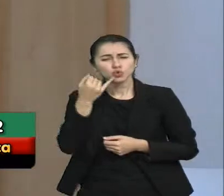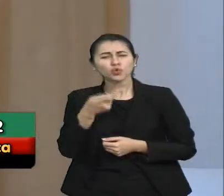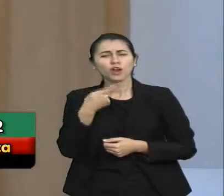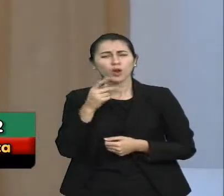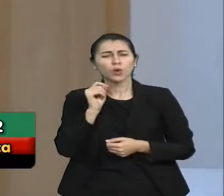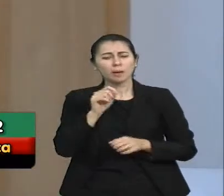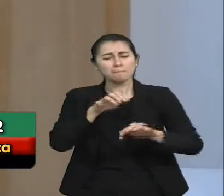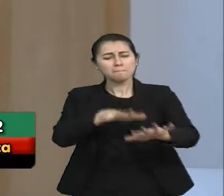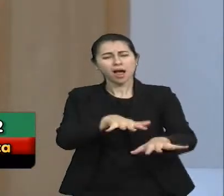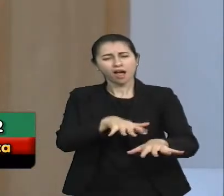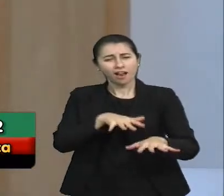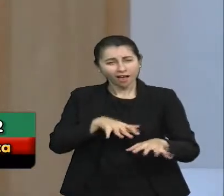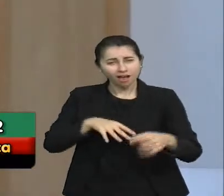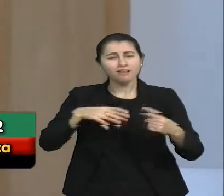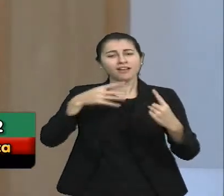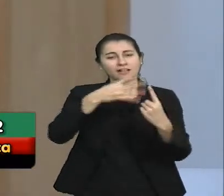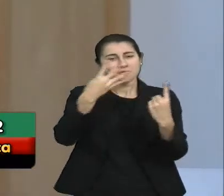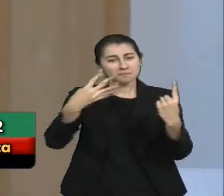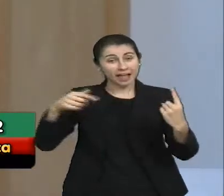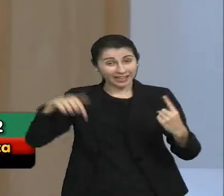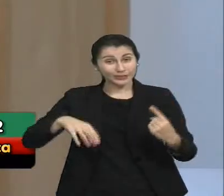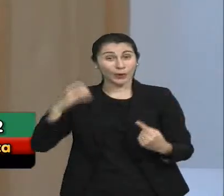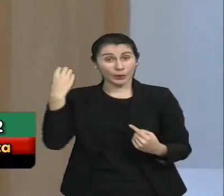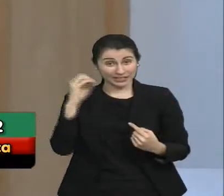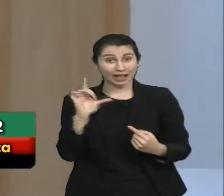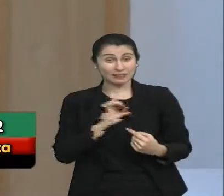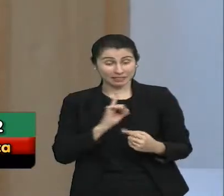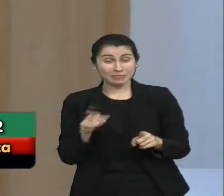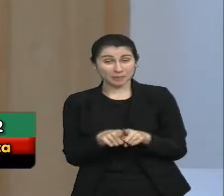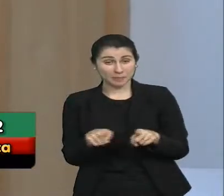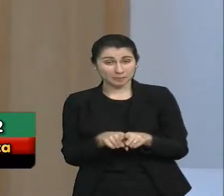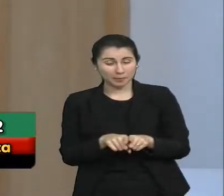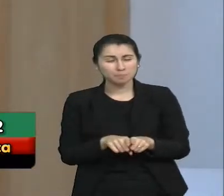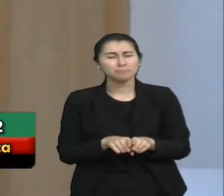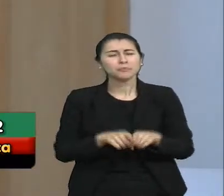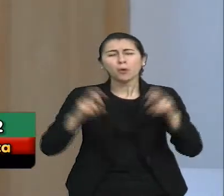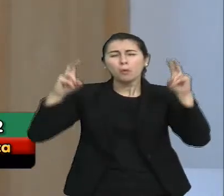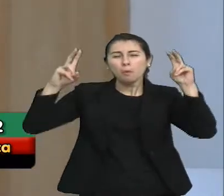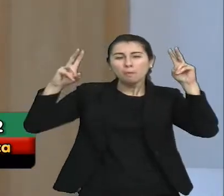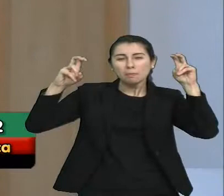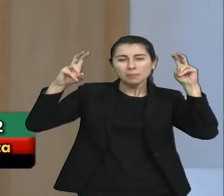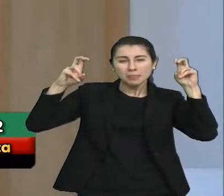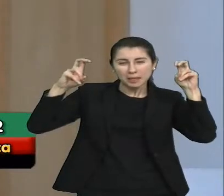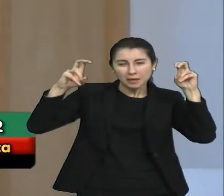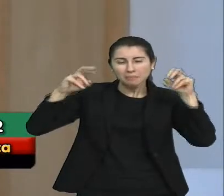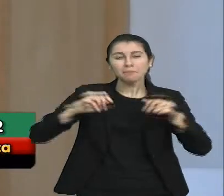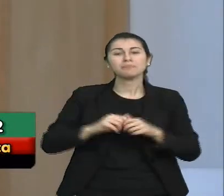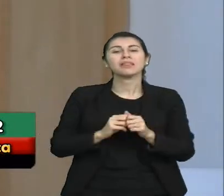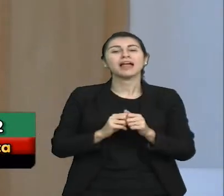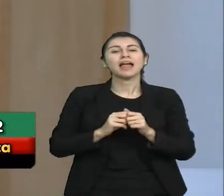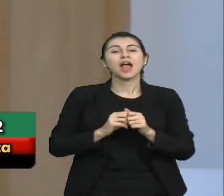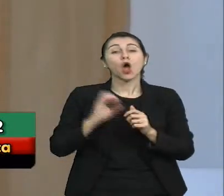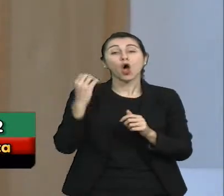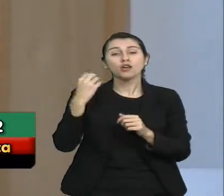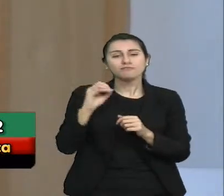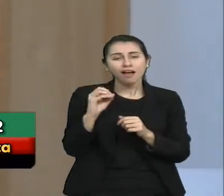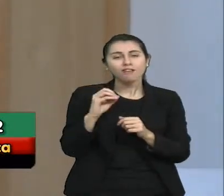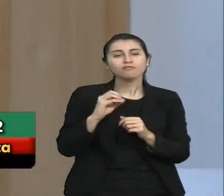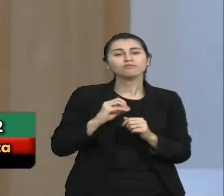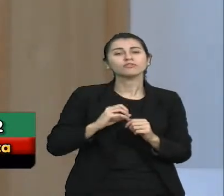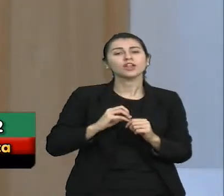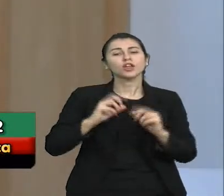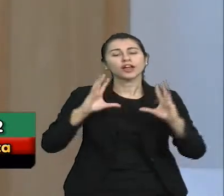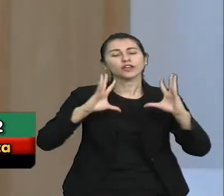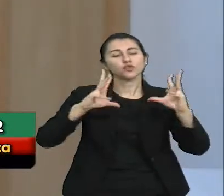parada LGBTQIA+, de Osasco, e a gente colocou o tema de Osasco de todas as famílias, porque o slogan da cidade